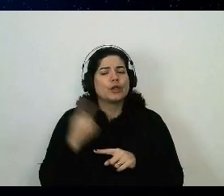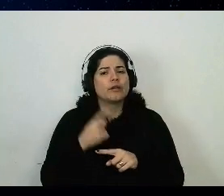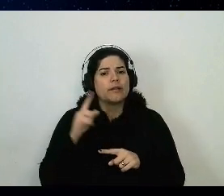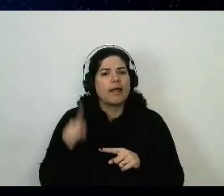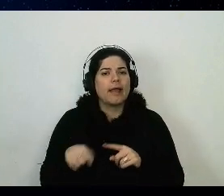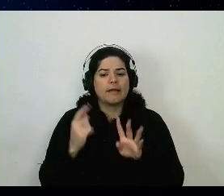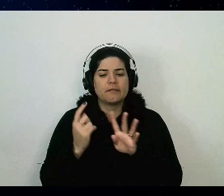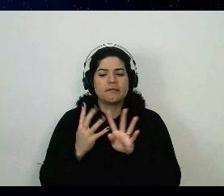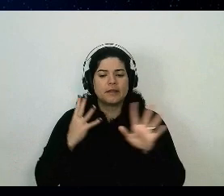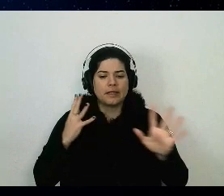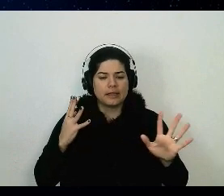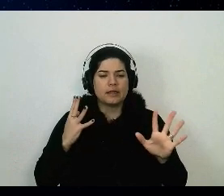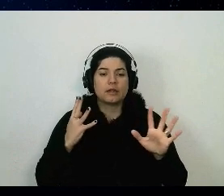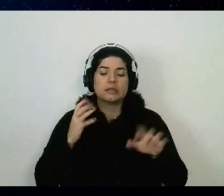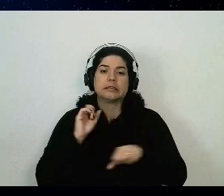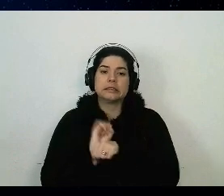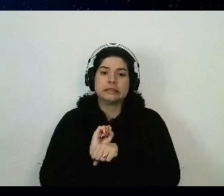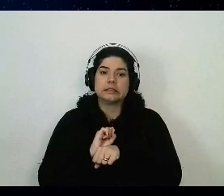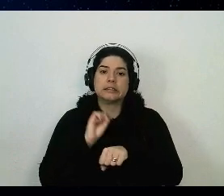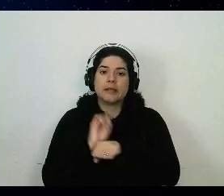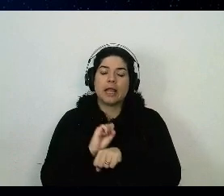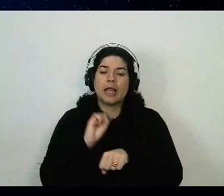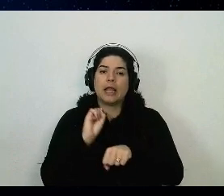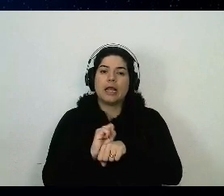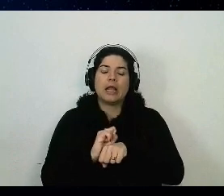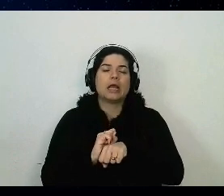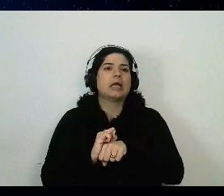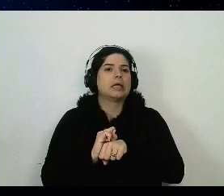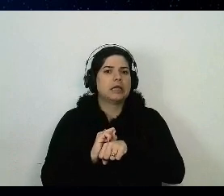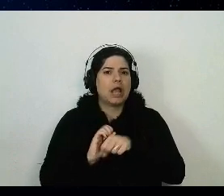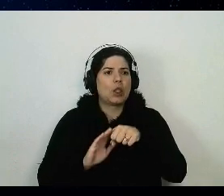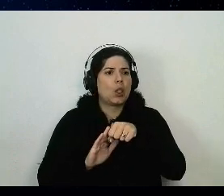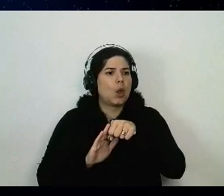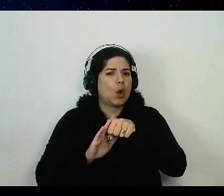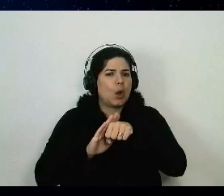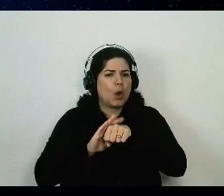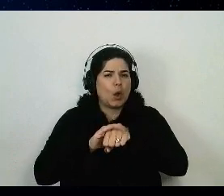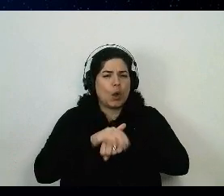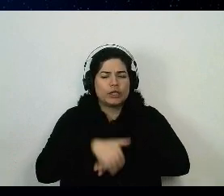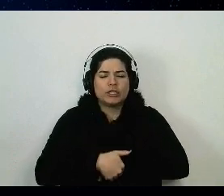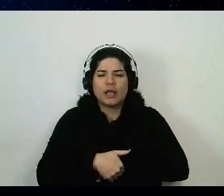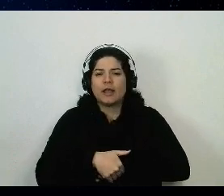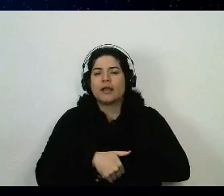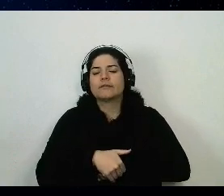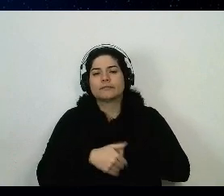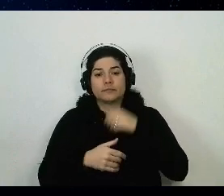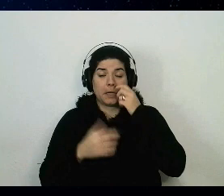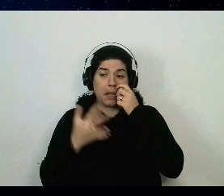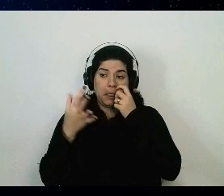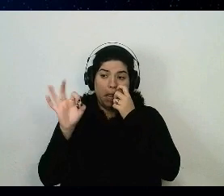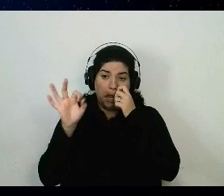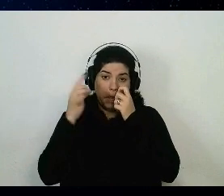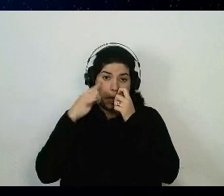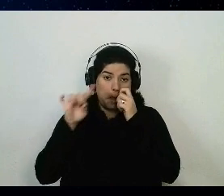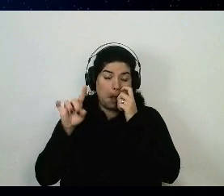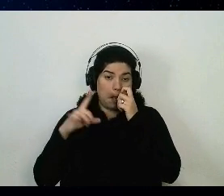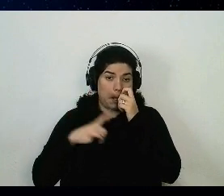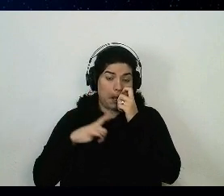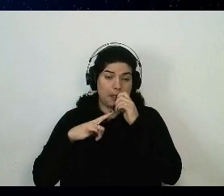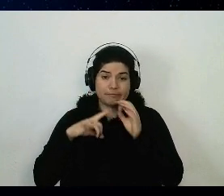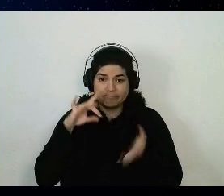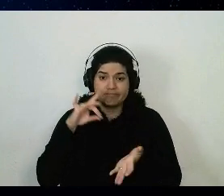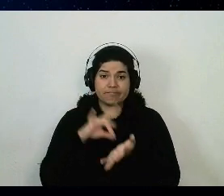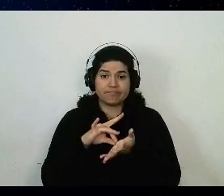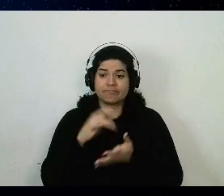fila, aguardando, passando a noite inteira, se em 10 dias, por exemplo, vai estar o celular